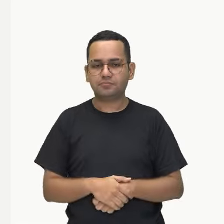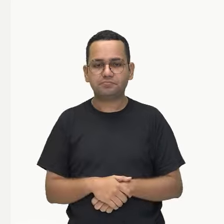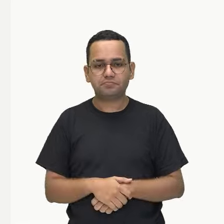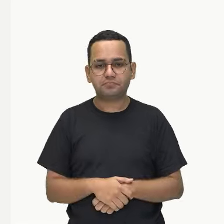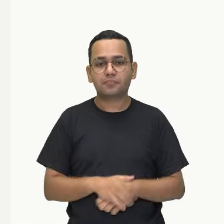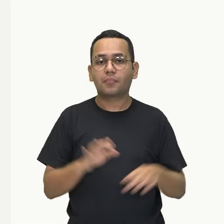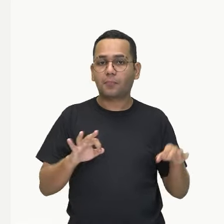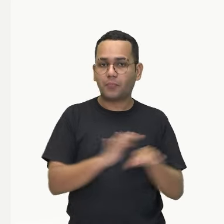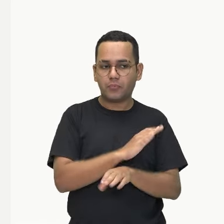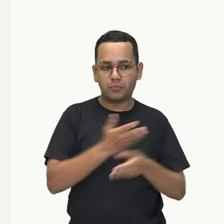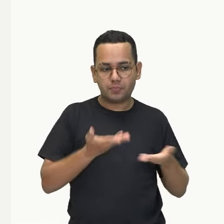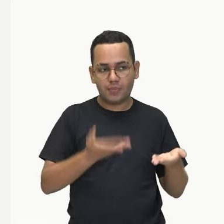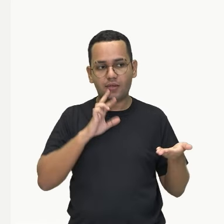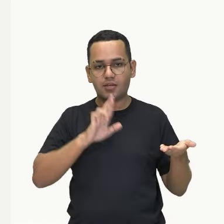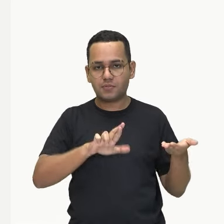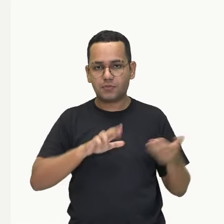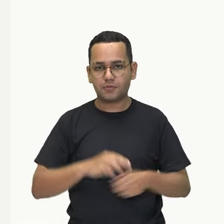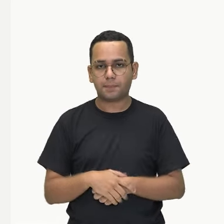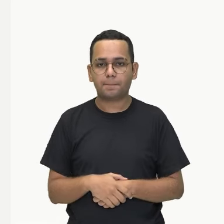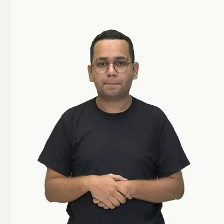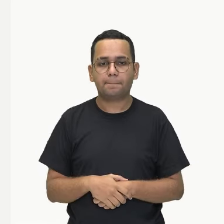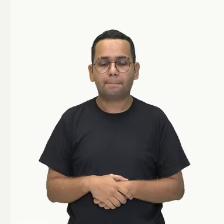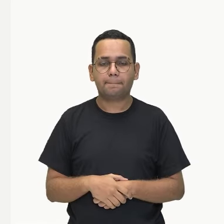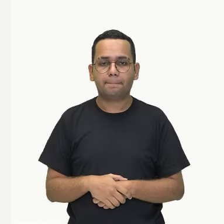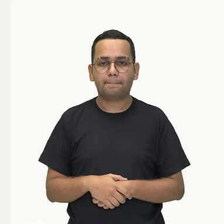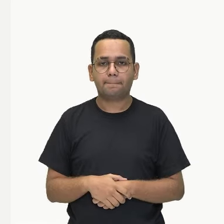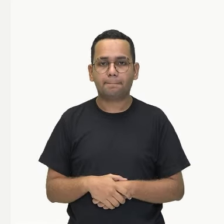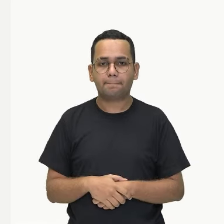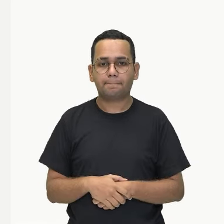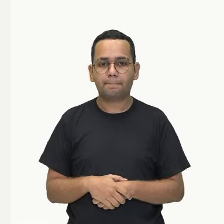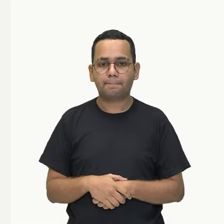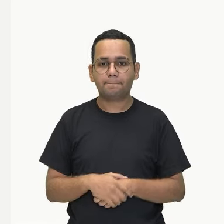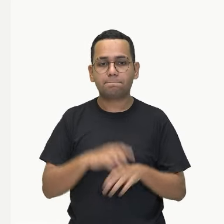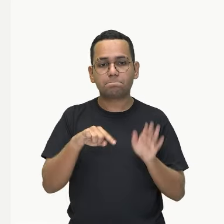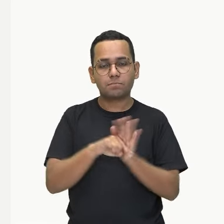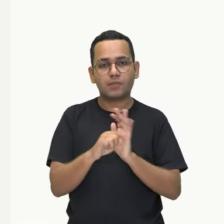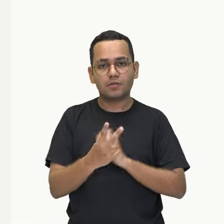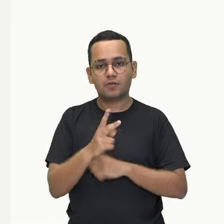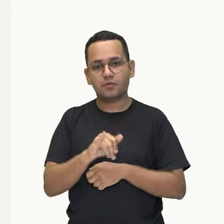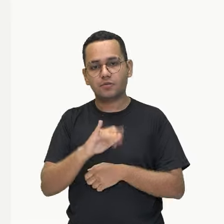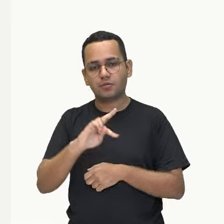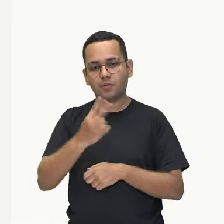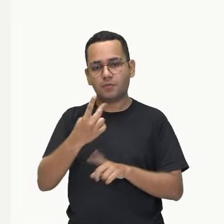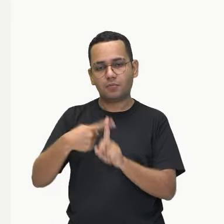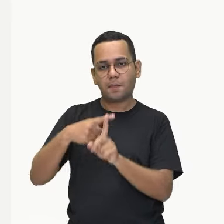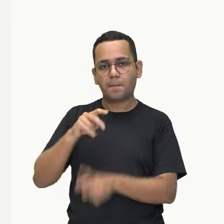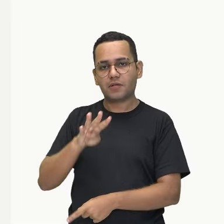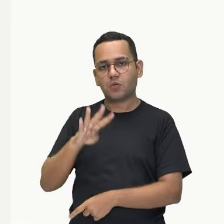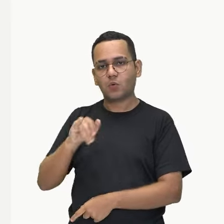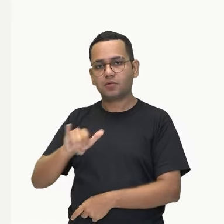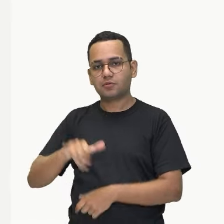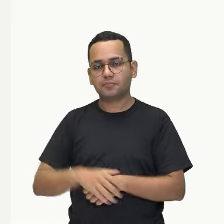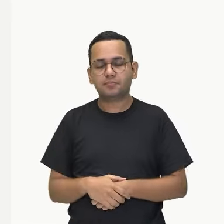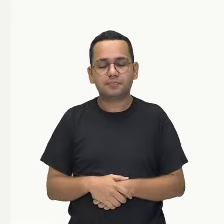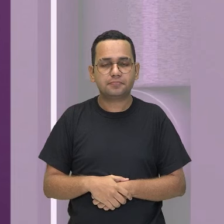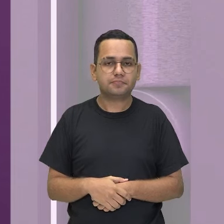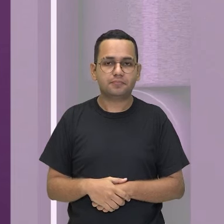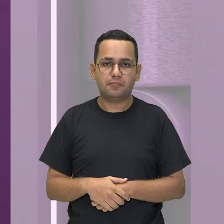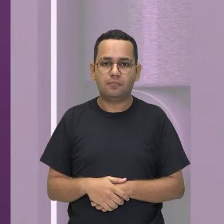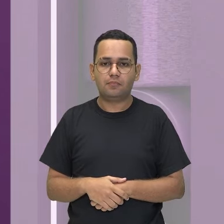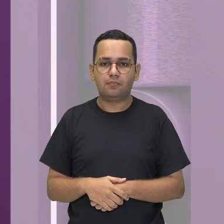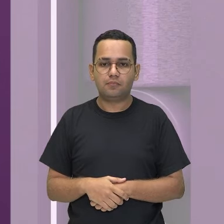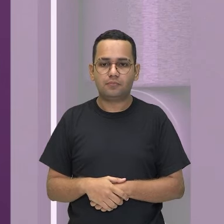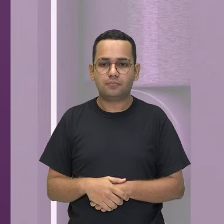tem necessidade de aparecer. Então, menos 2y ao quadrado mais